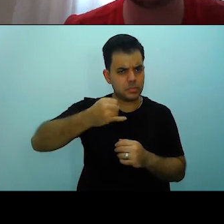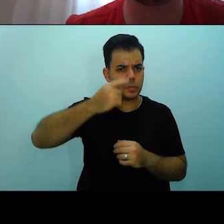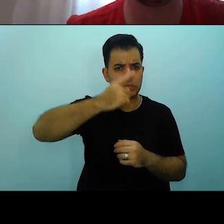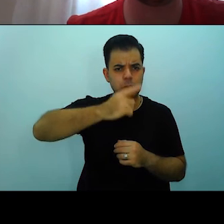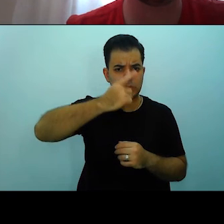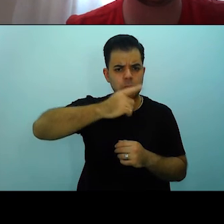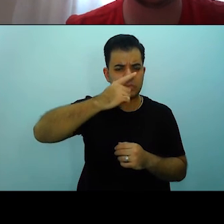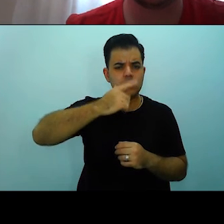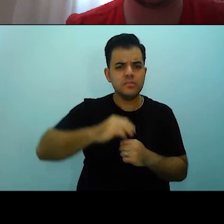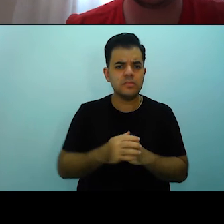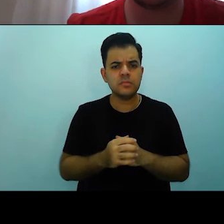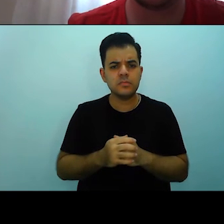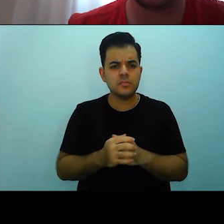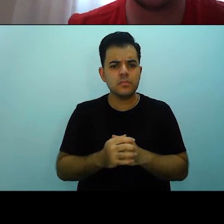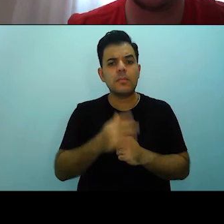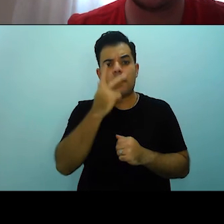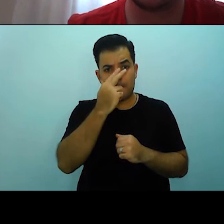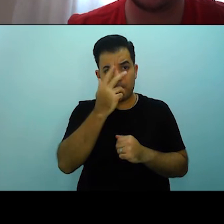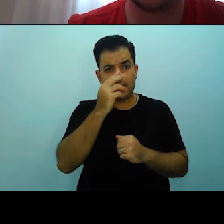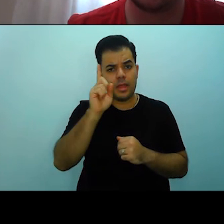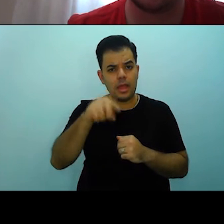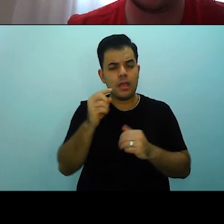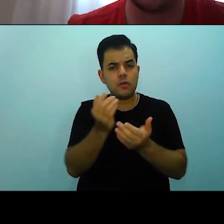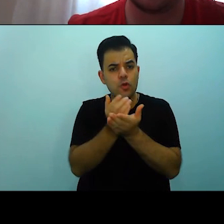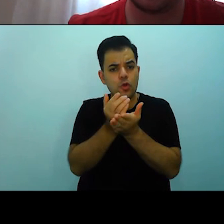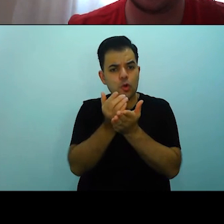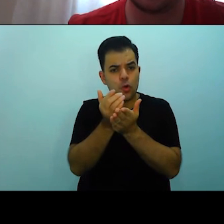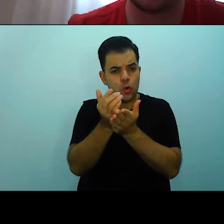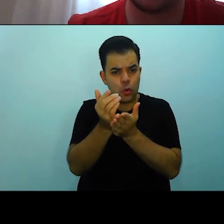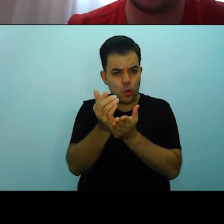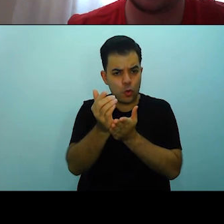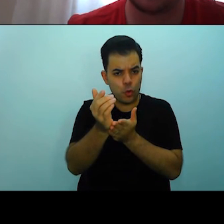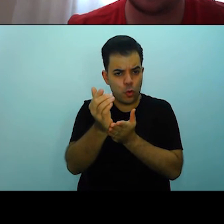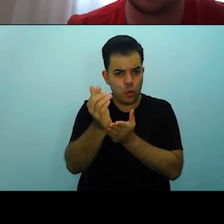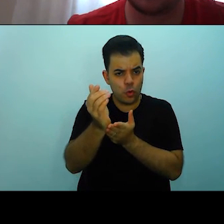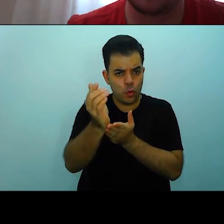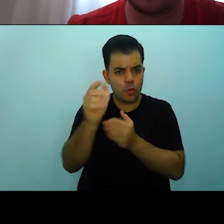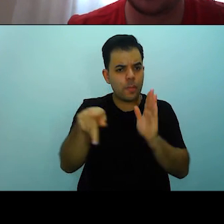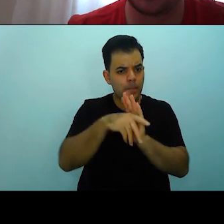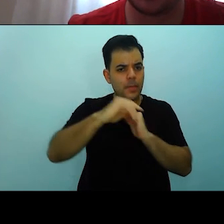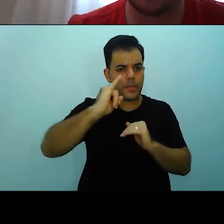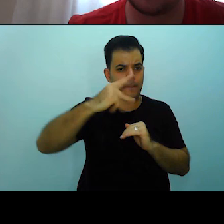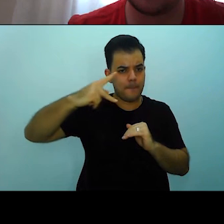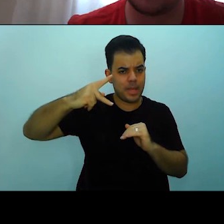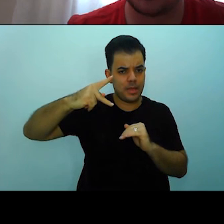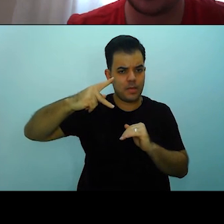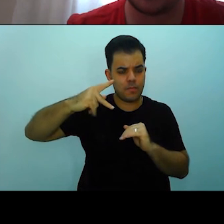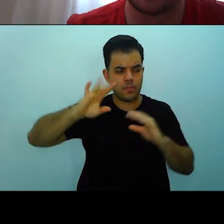Acho que deu algum erro. Ele tá executando o caminho que você apontou para o IP.